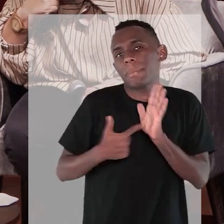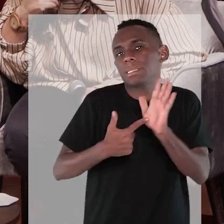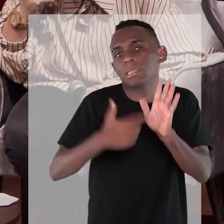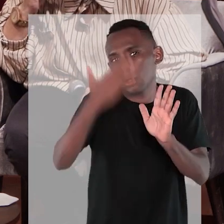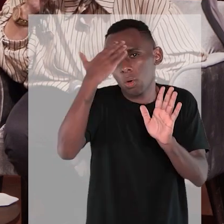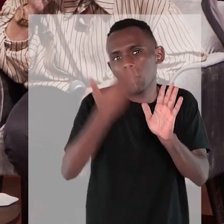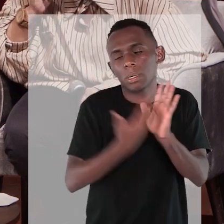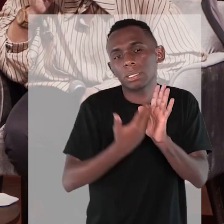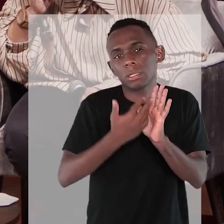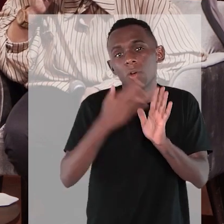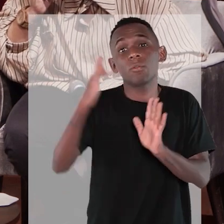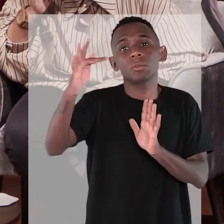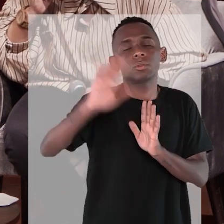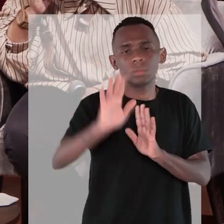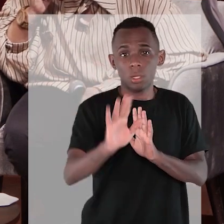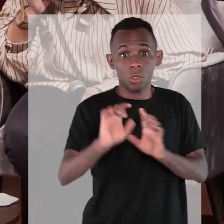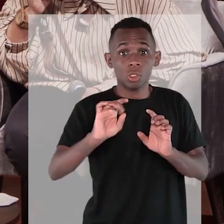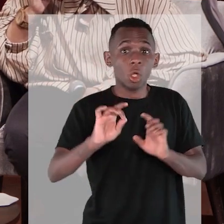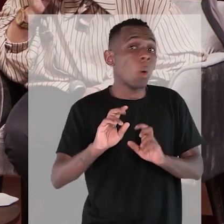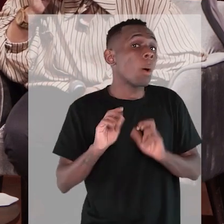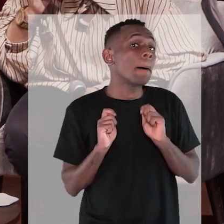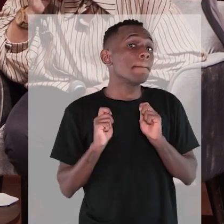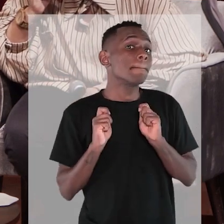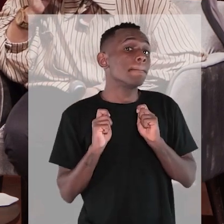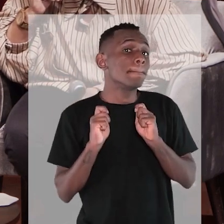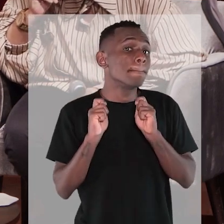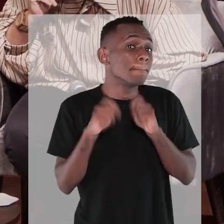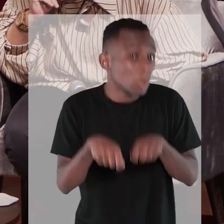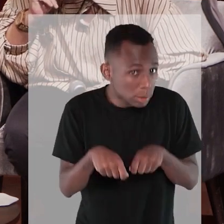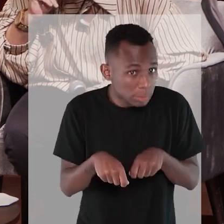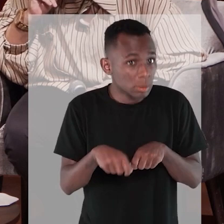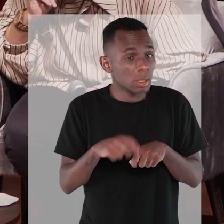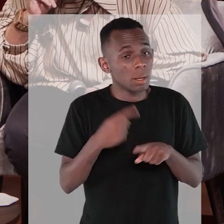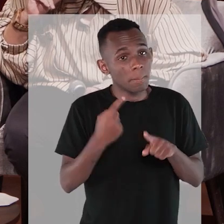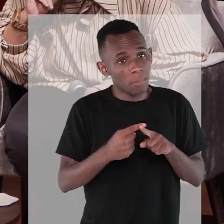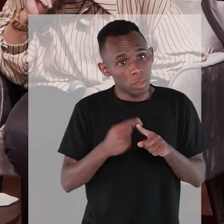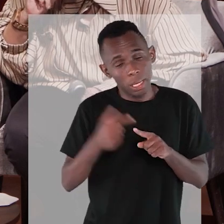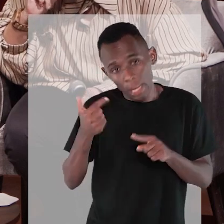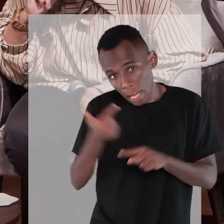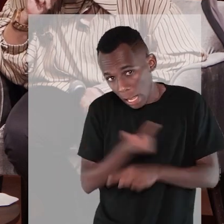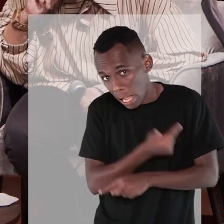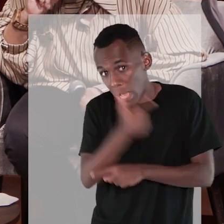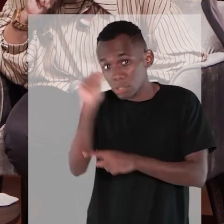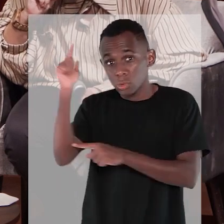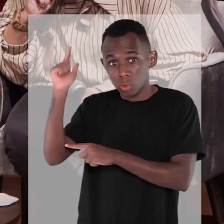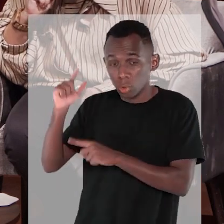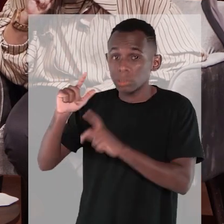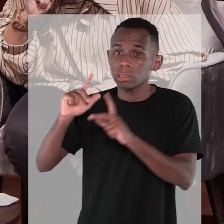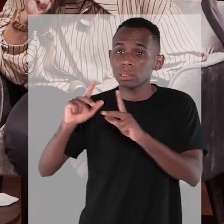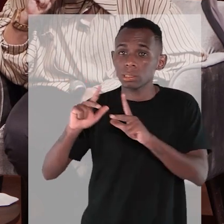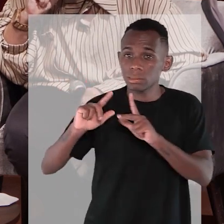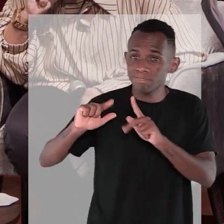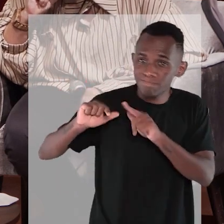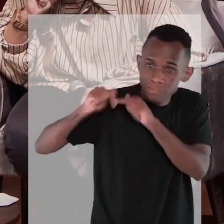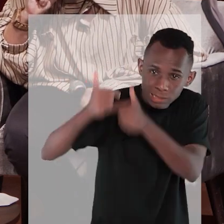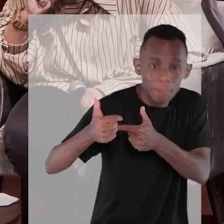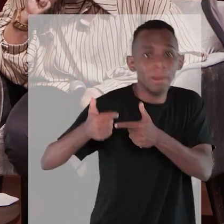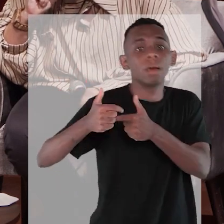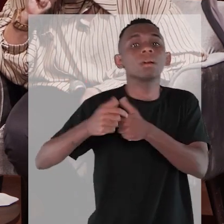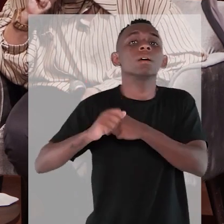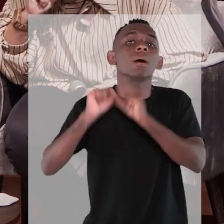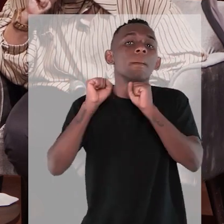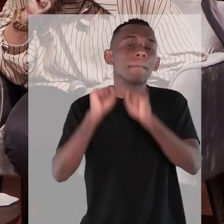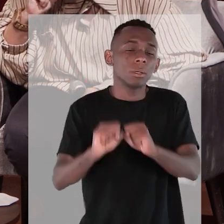vejo como uma possibilidade. Por quê? Porque as outras forças que, digamos assim, disponíveis no